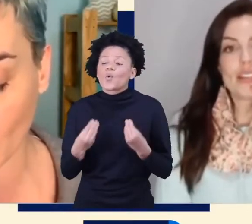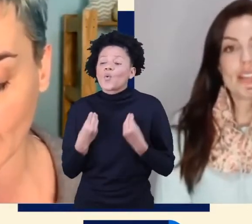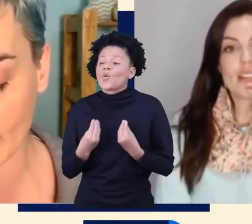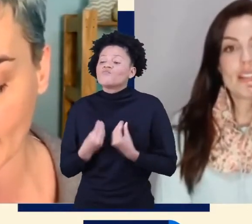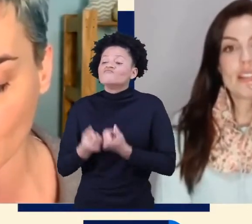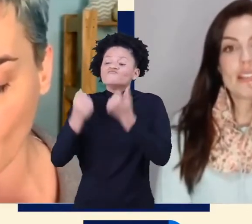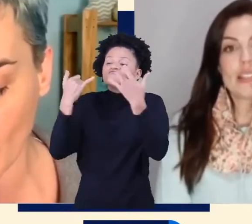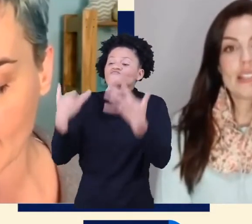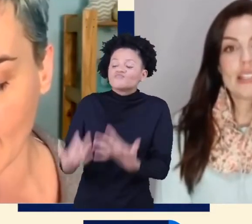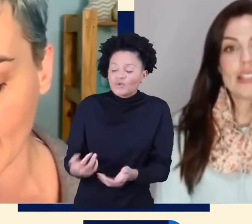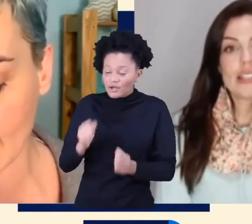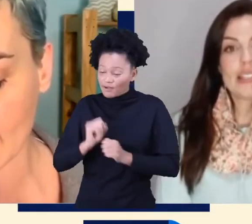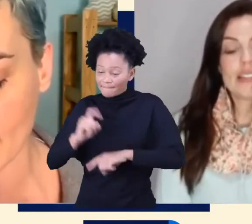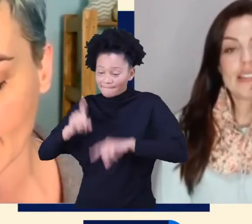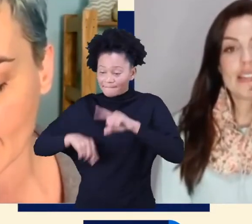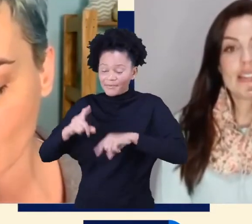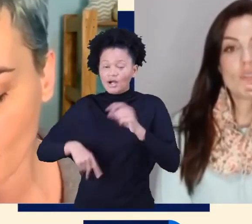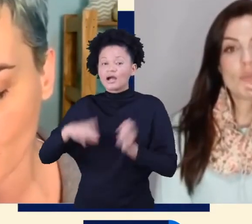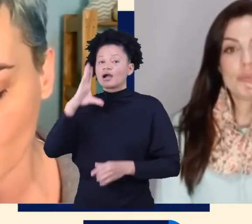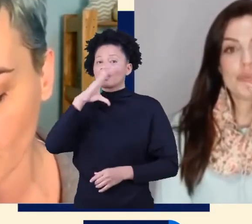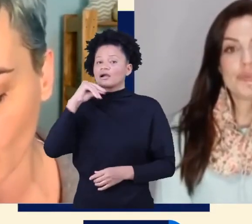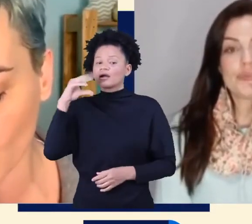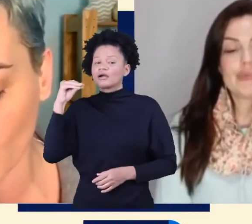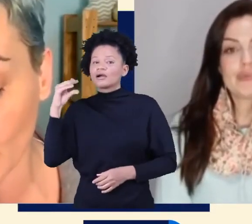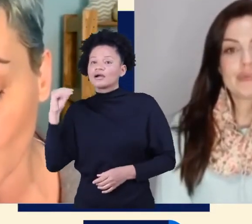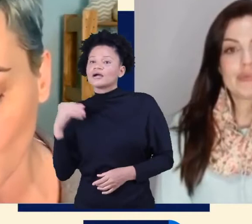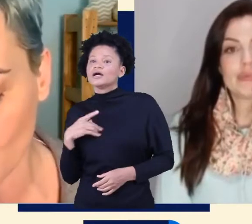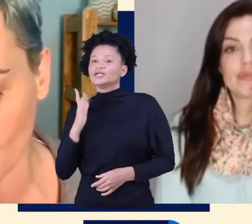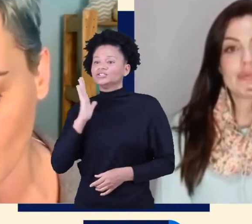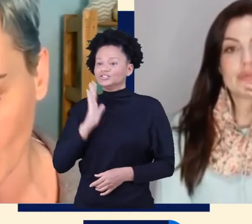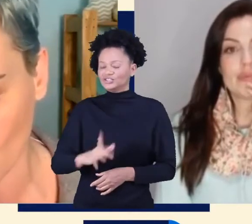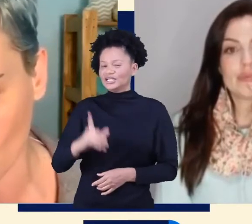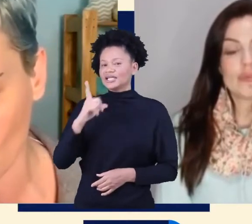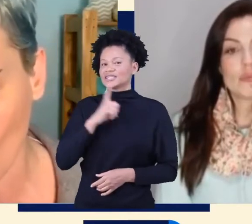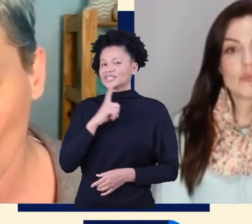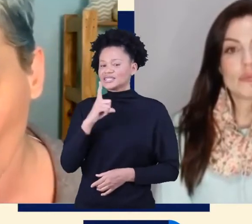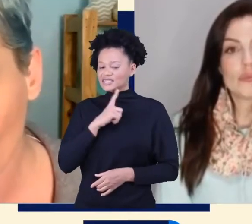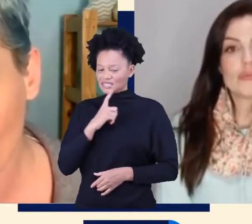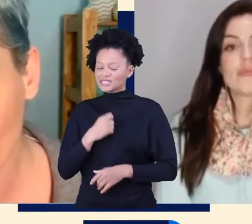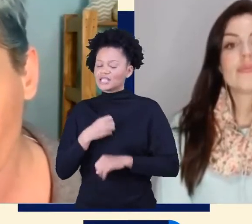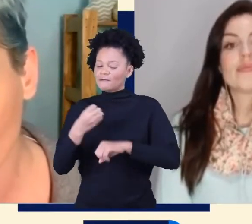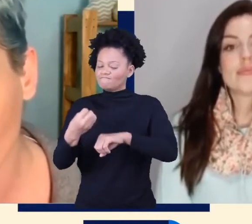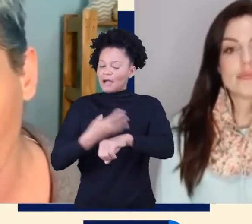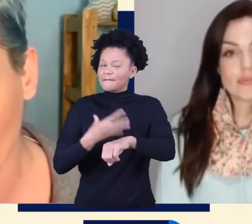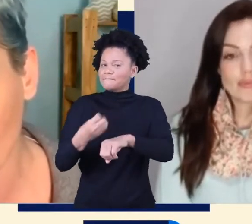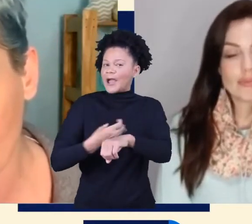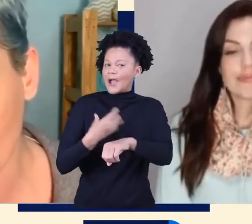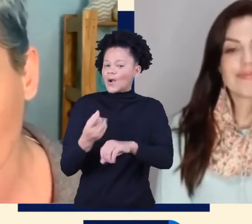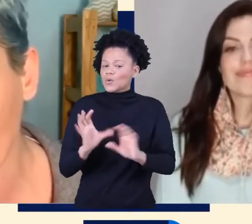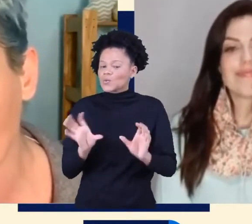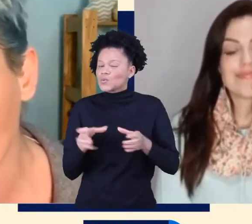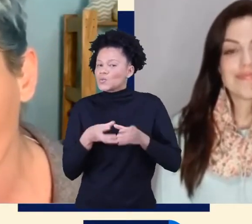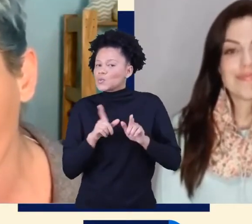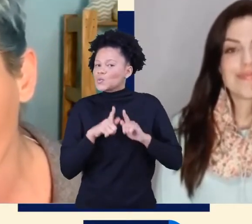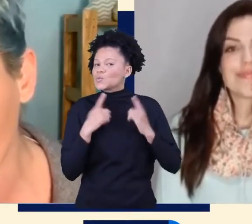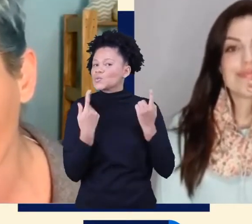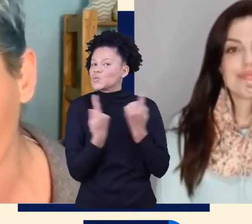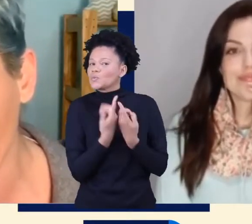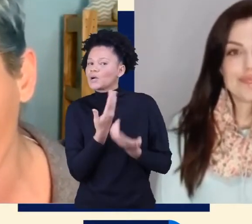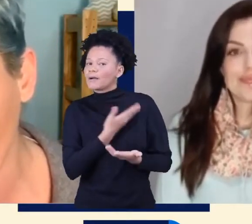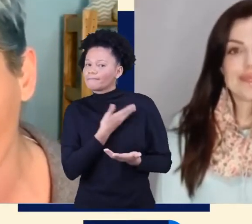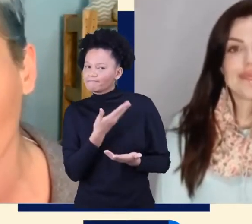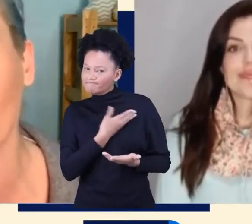o adolescente começa a receber esse tipo de conteúdo em grupos de amigos. Hoje em dia isso vai acontecendo cada vez mais